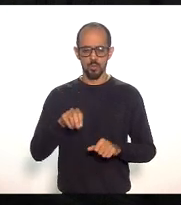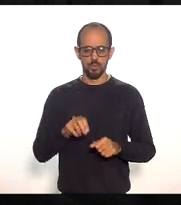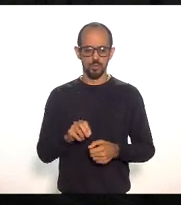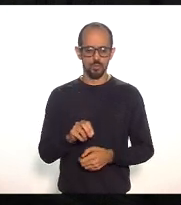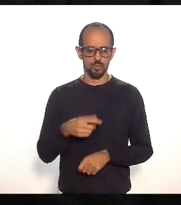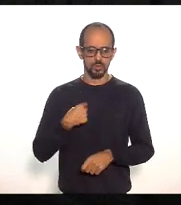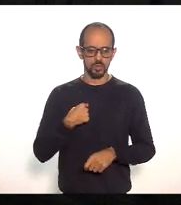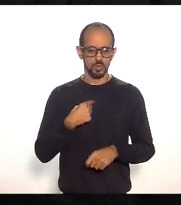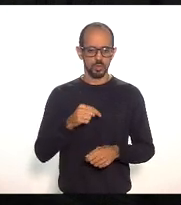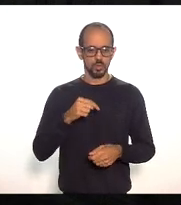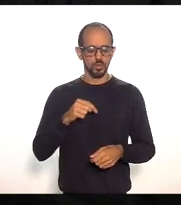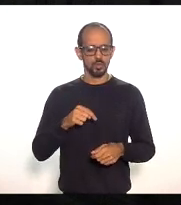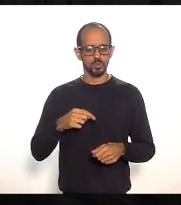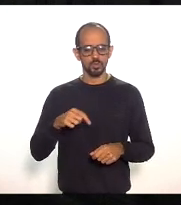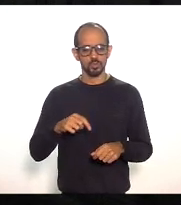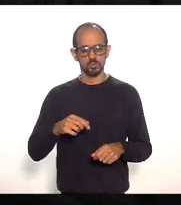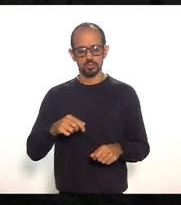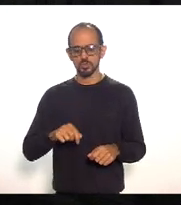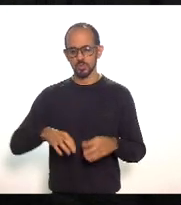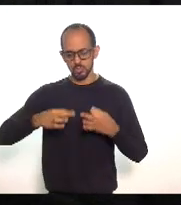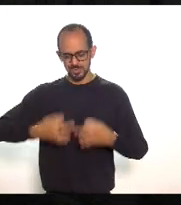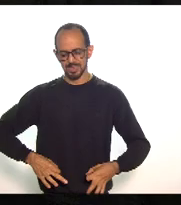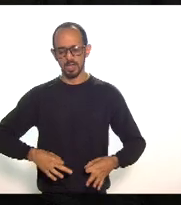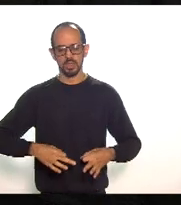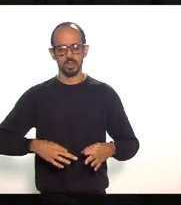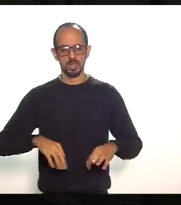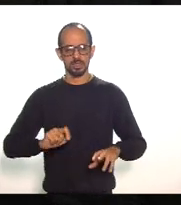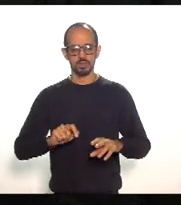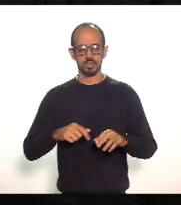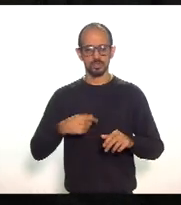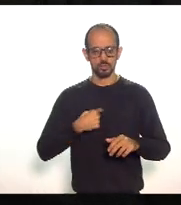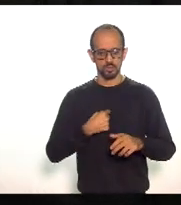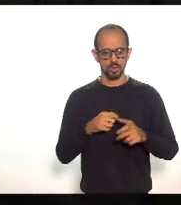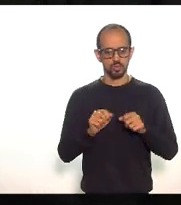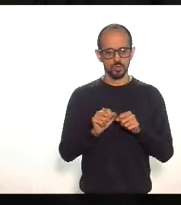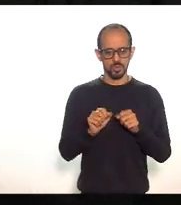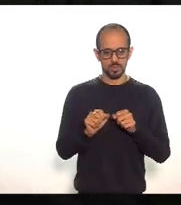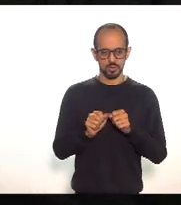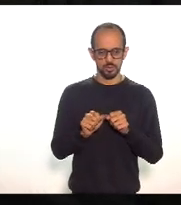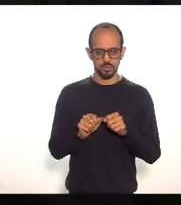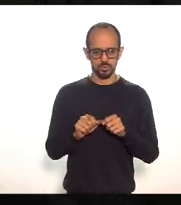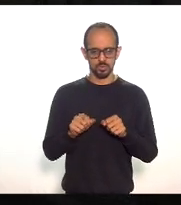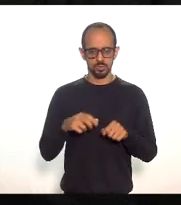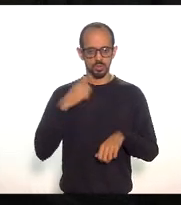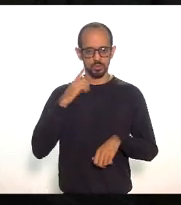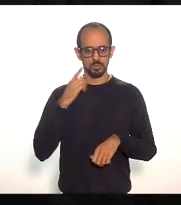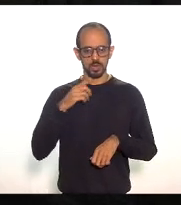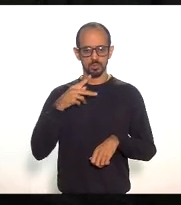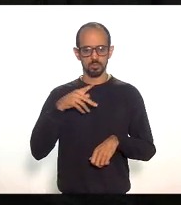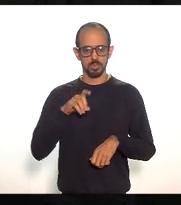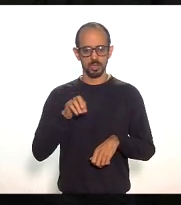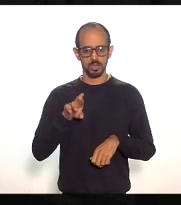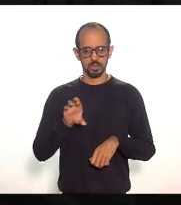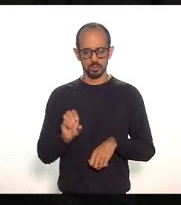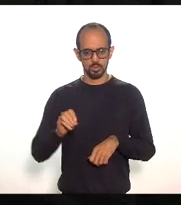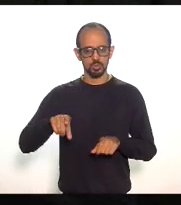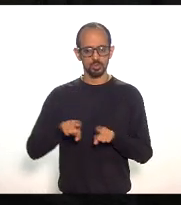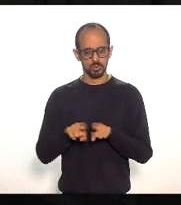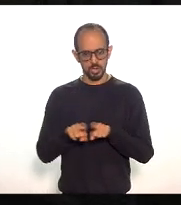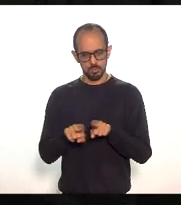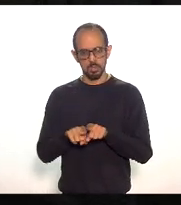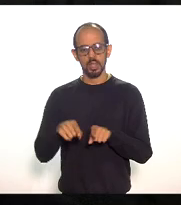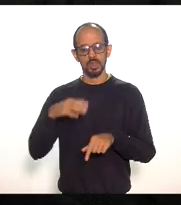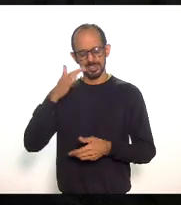eu estou bastante convicto disso que eu estou fazendo. O deputado Pedro Ricardo, tenho certeza que